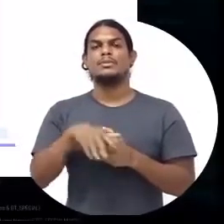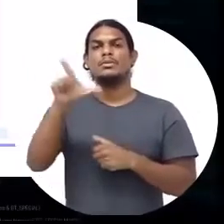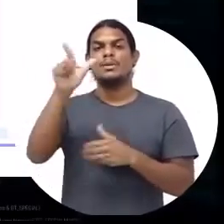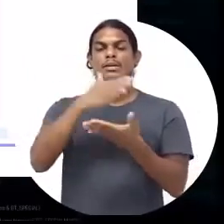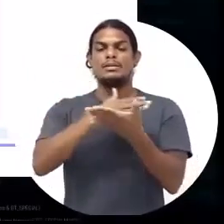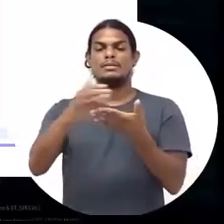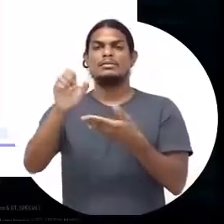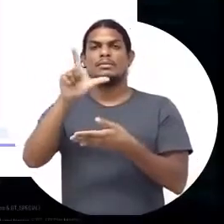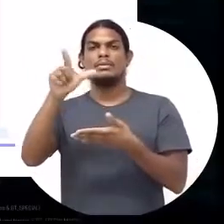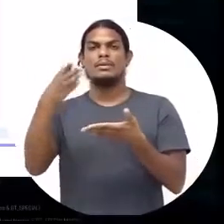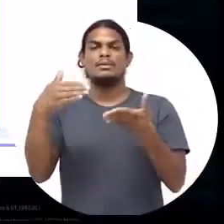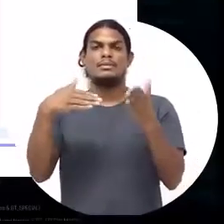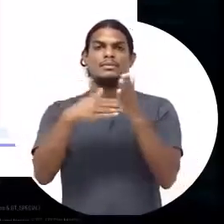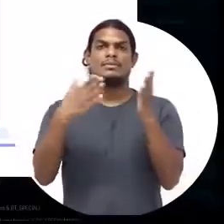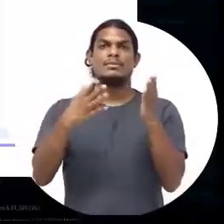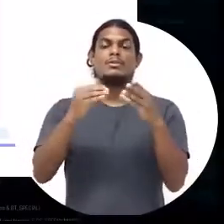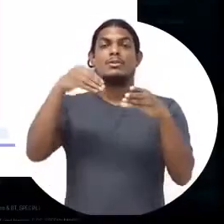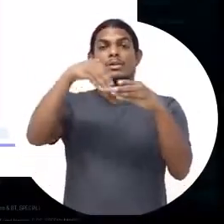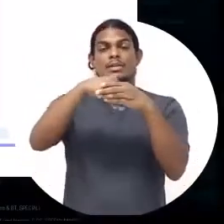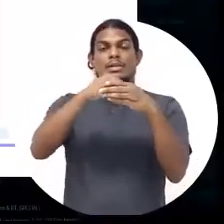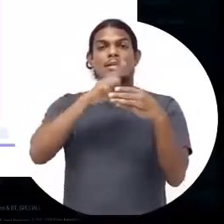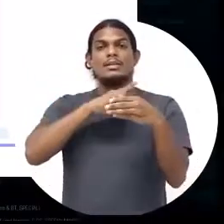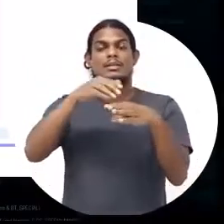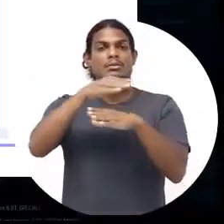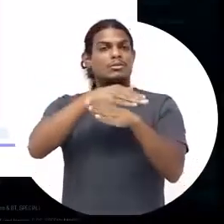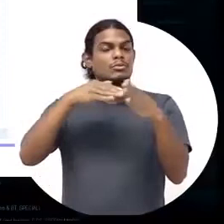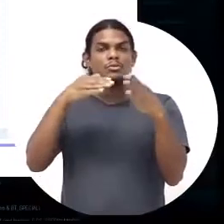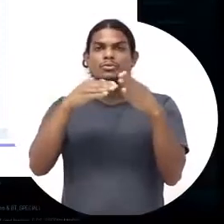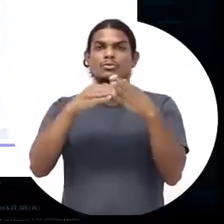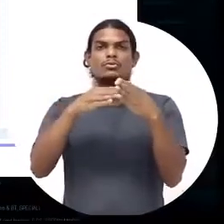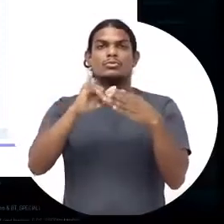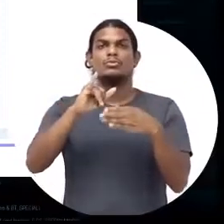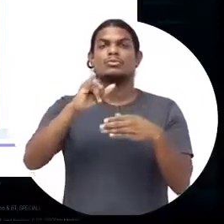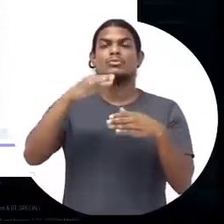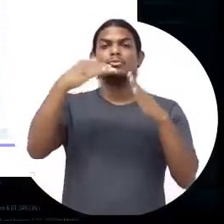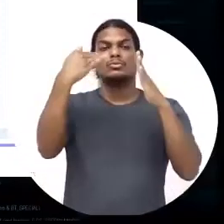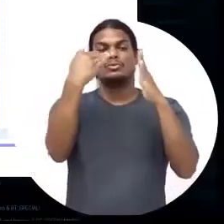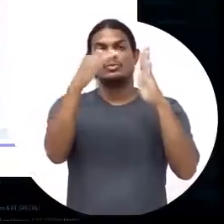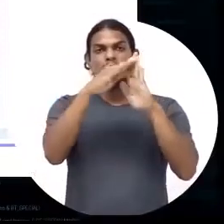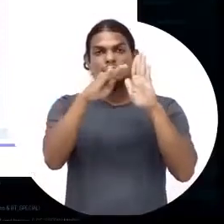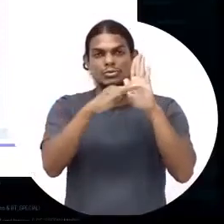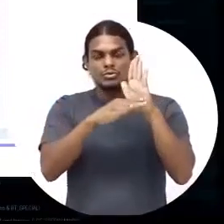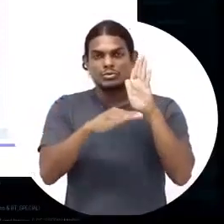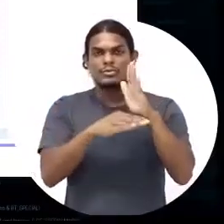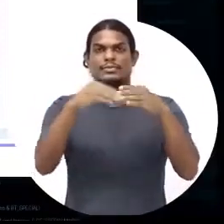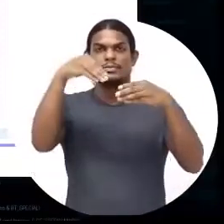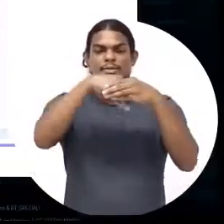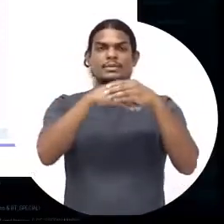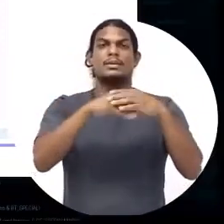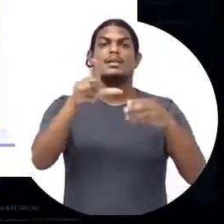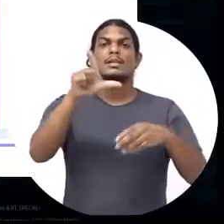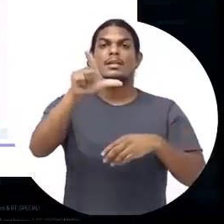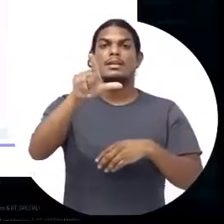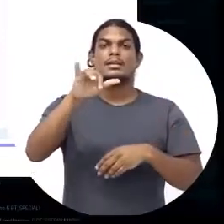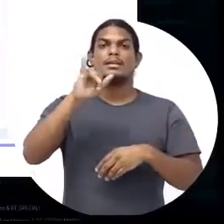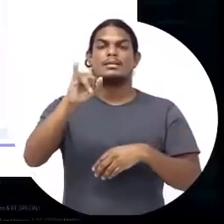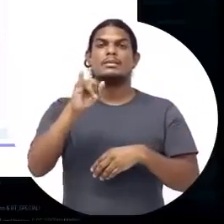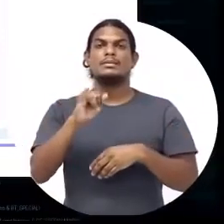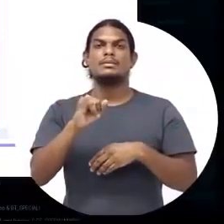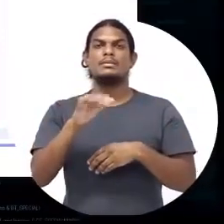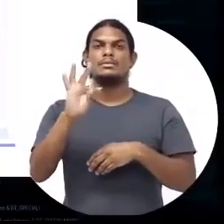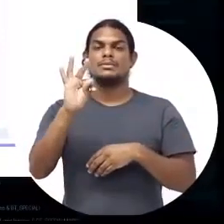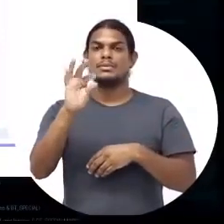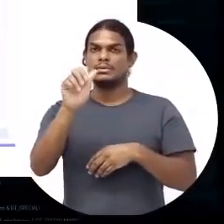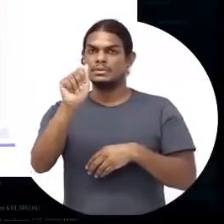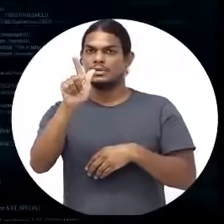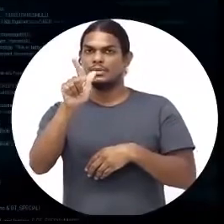E dentro dela a gente vai ter os itens da lista. Então, a gente vai ter LI, que vai ser a tag